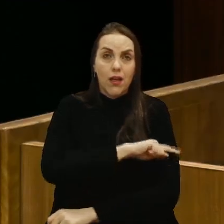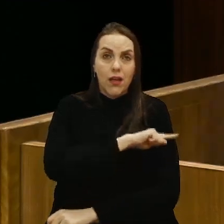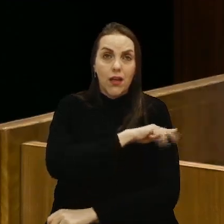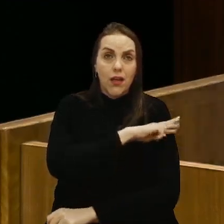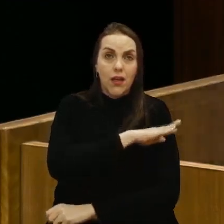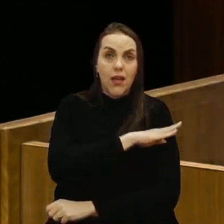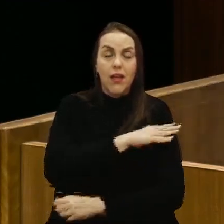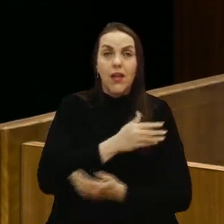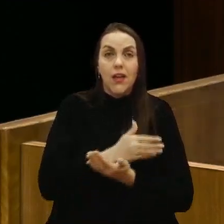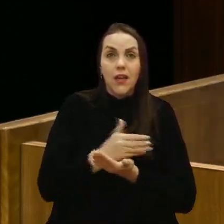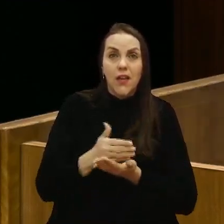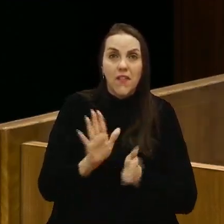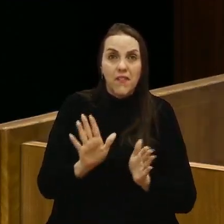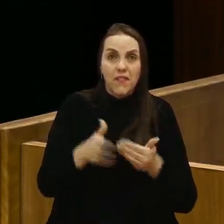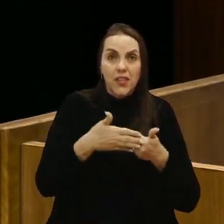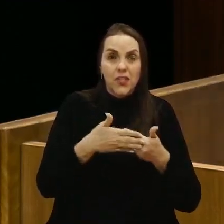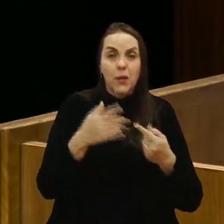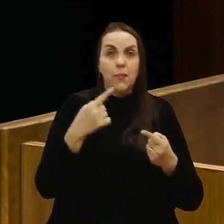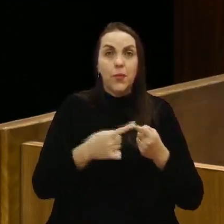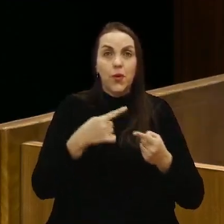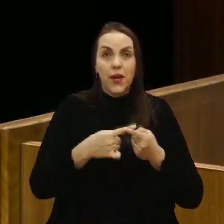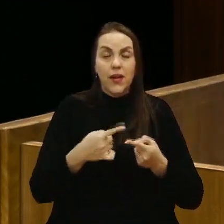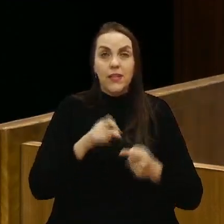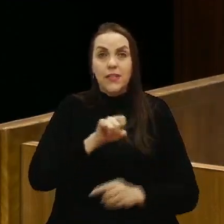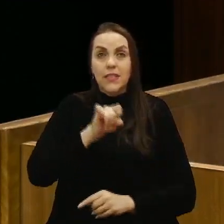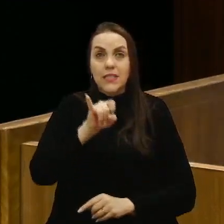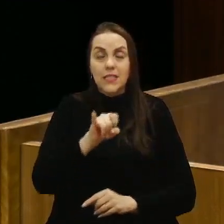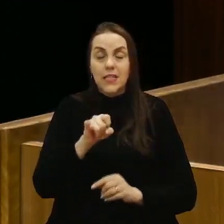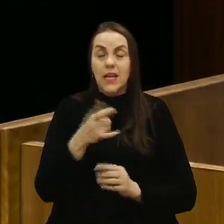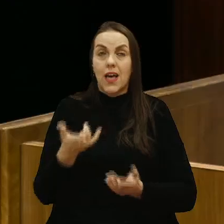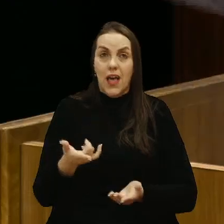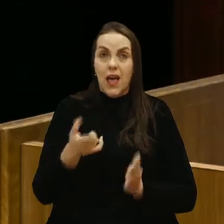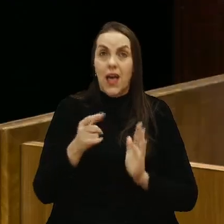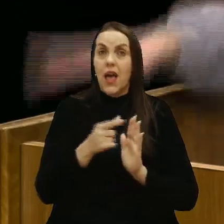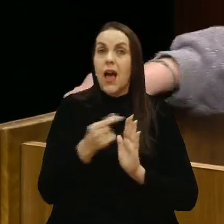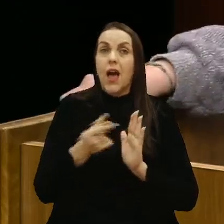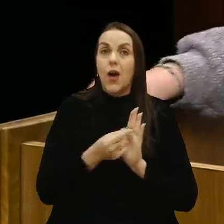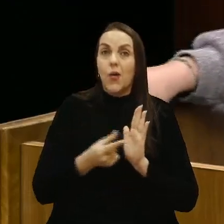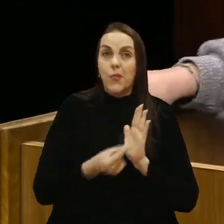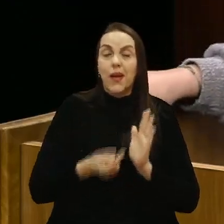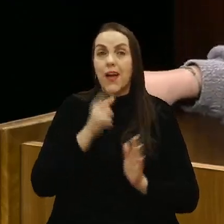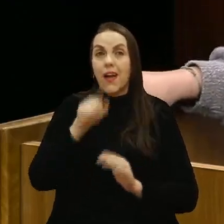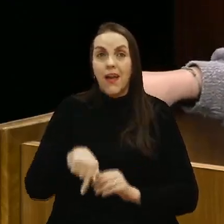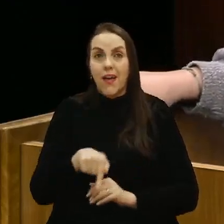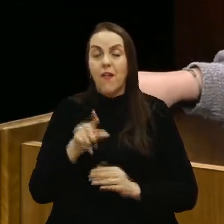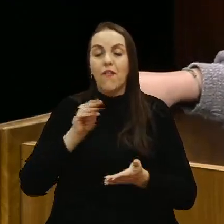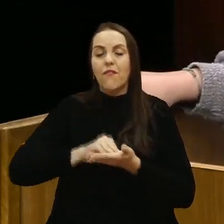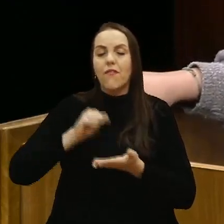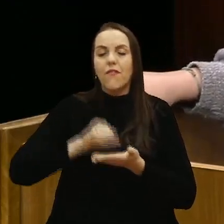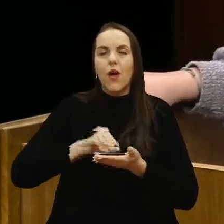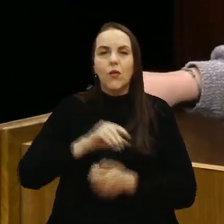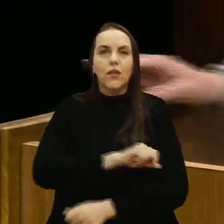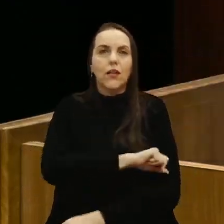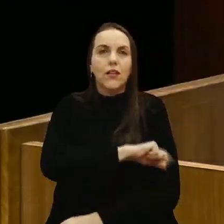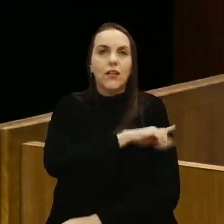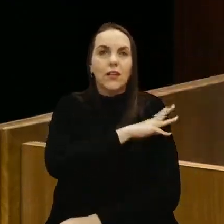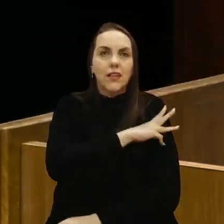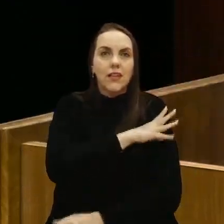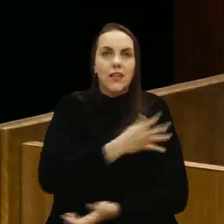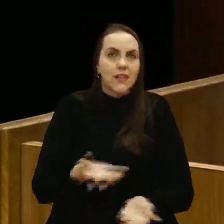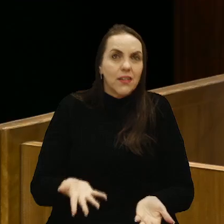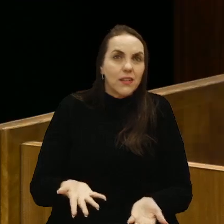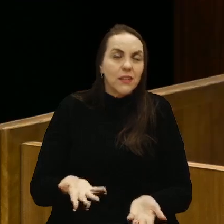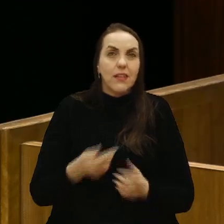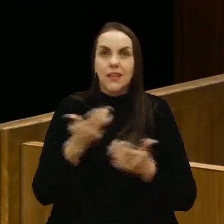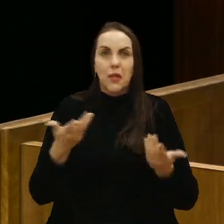iniciais será fechada se o argumento é que faltam séries iniciais na nossa cidade? Então, a gente